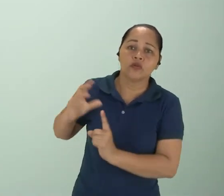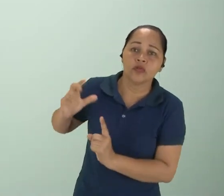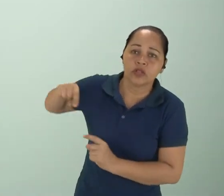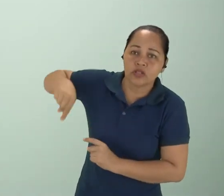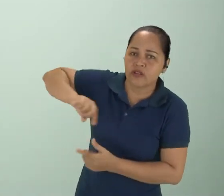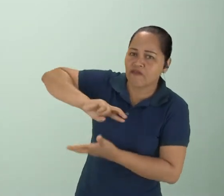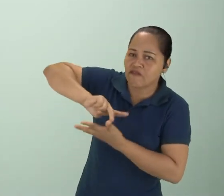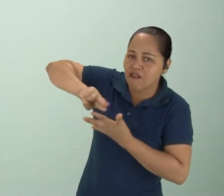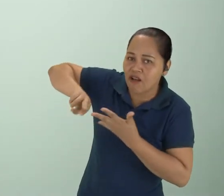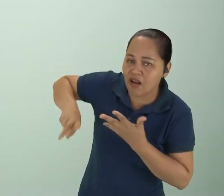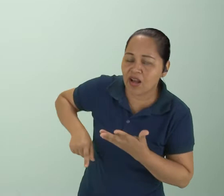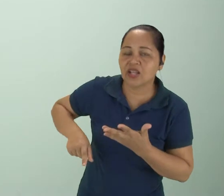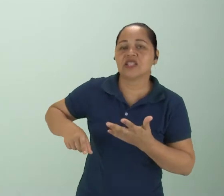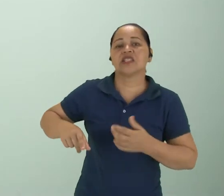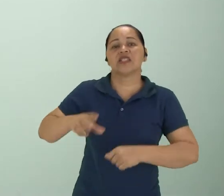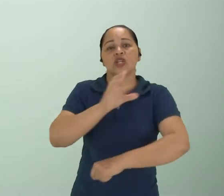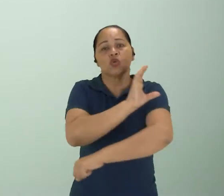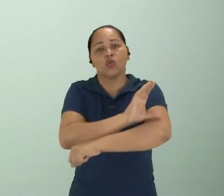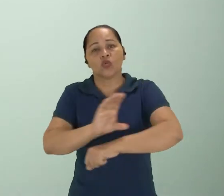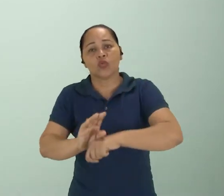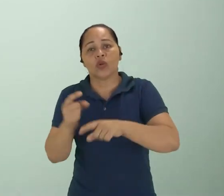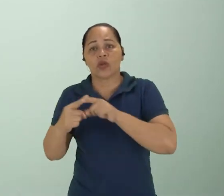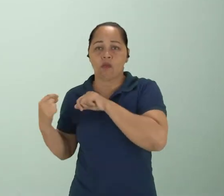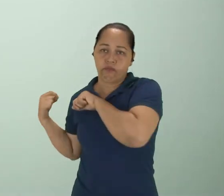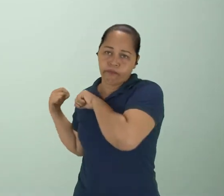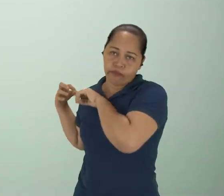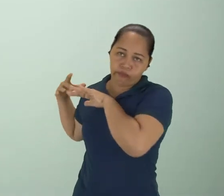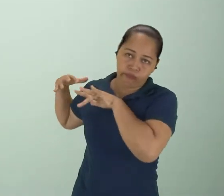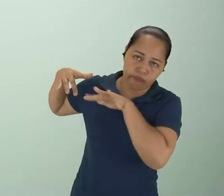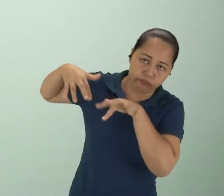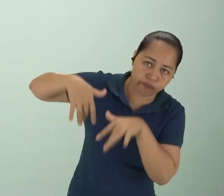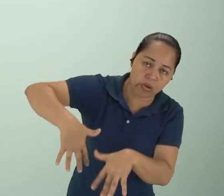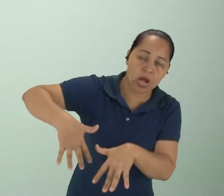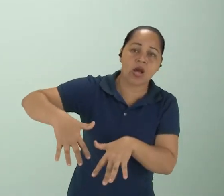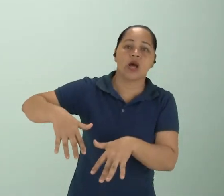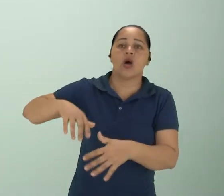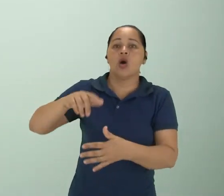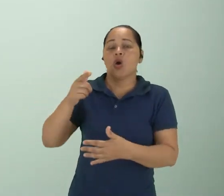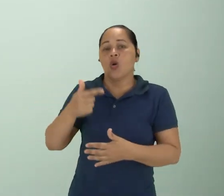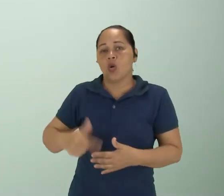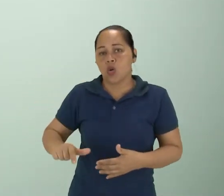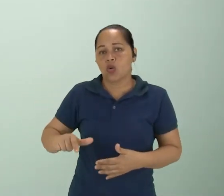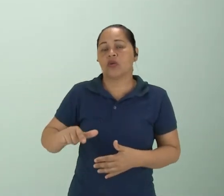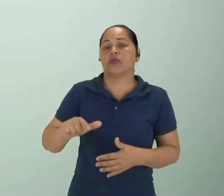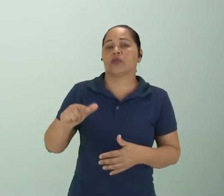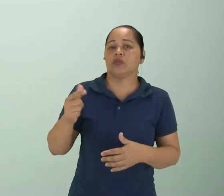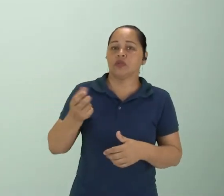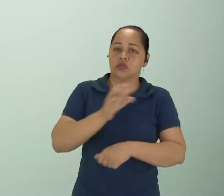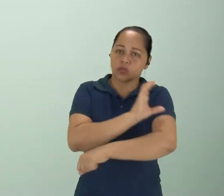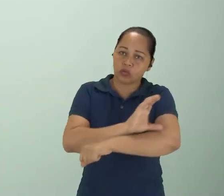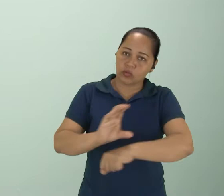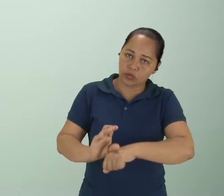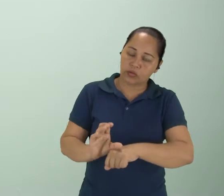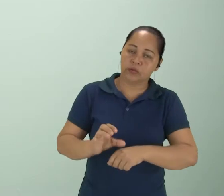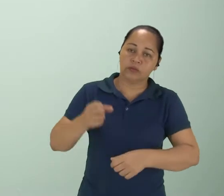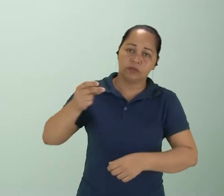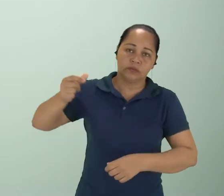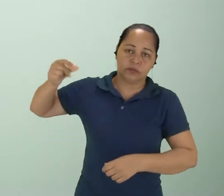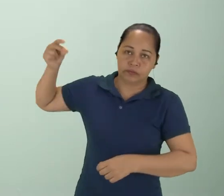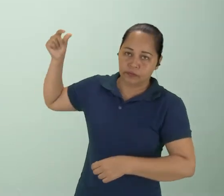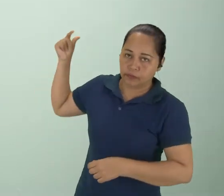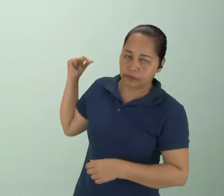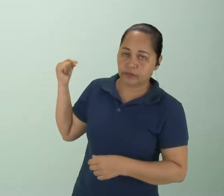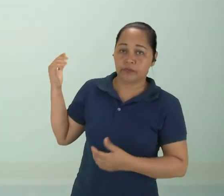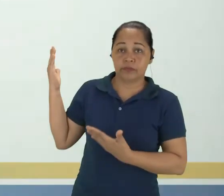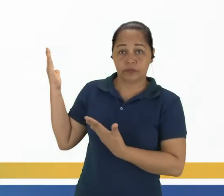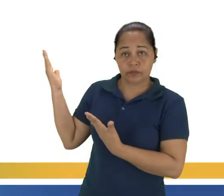culturas diversificadas, já que foi o portão de entrada de muitas outras culturas durante muito tempo. Continuando o